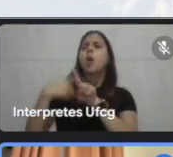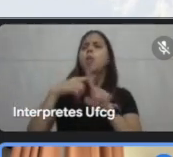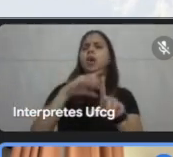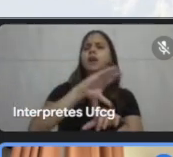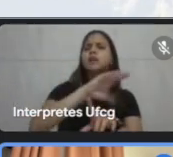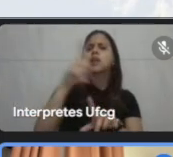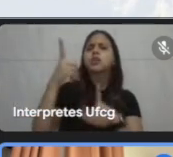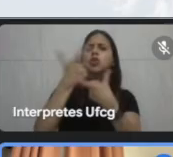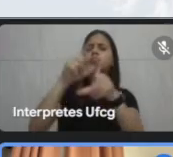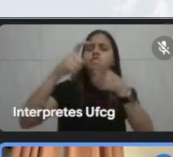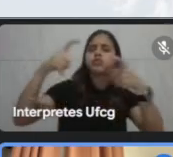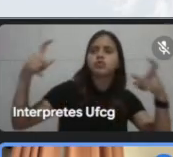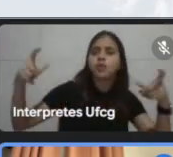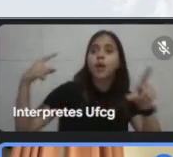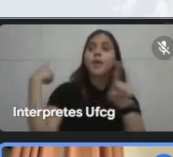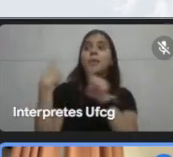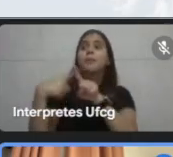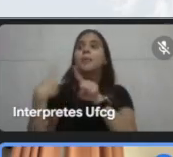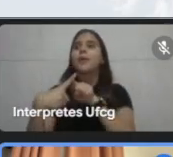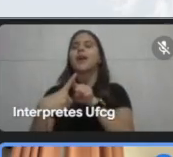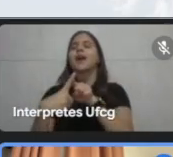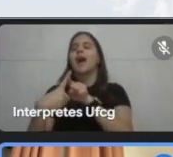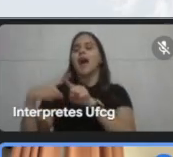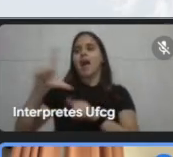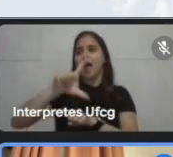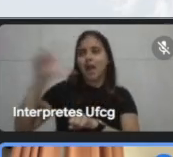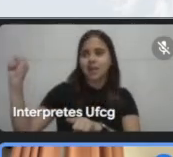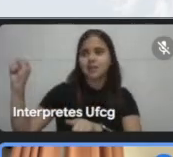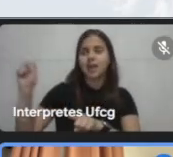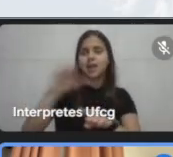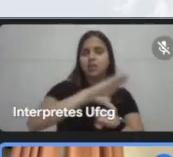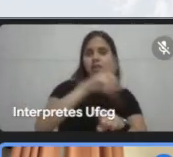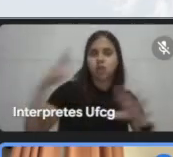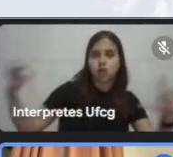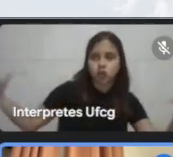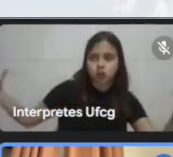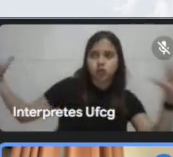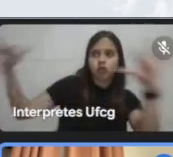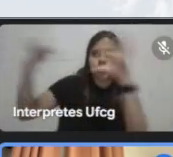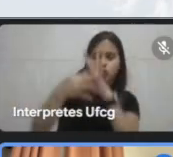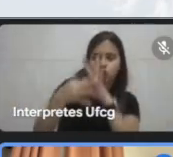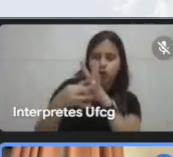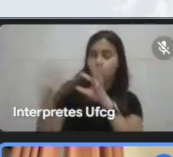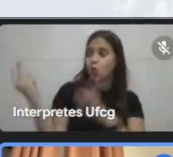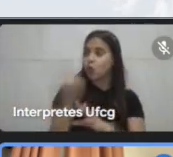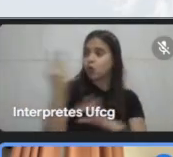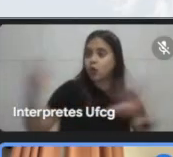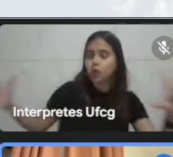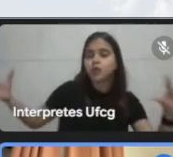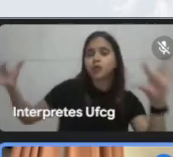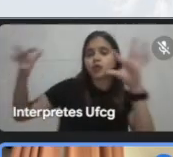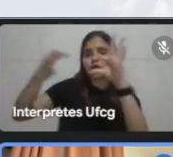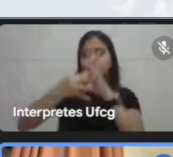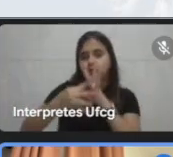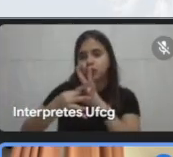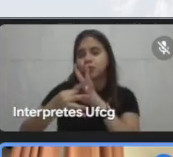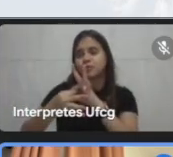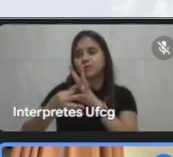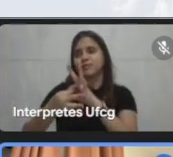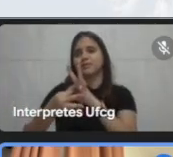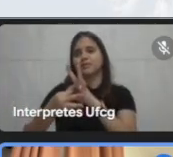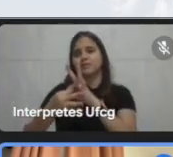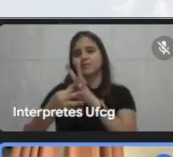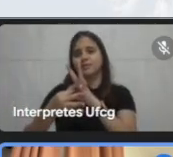quase praticamente juntando ali as duas cidades, justamente por causa desse crescimento entre os dois centros urbanos que estão indo